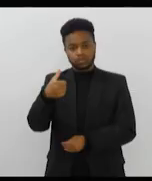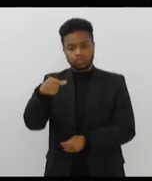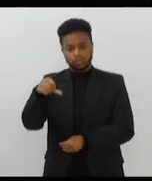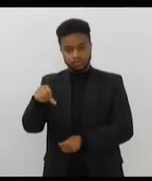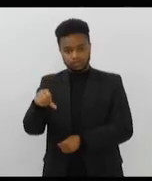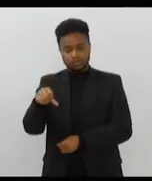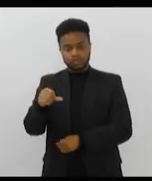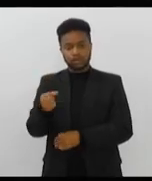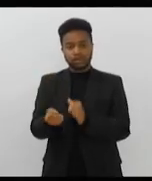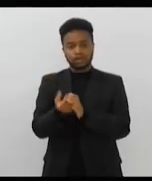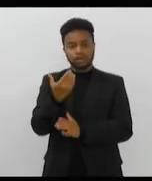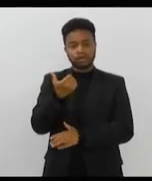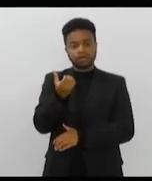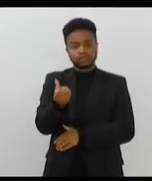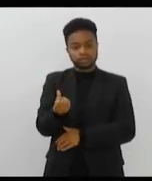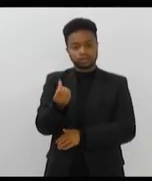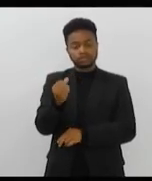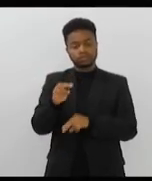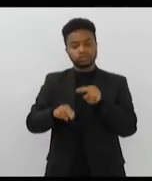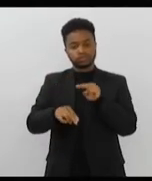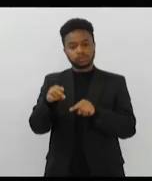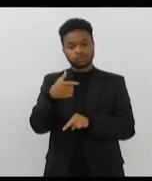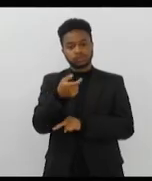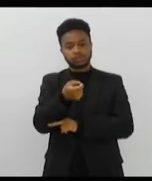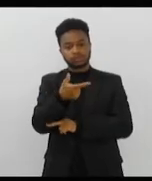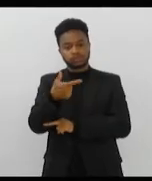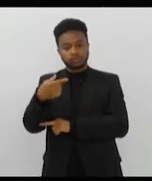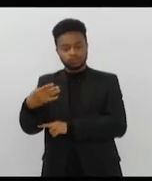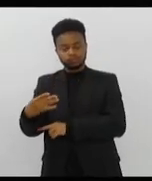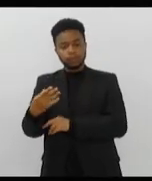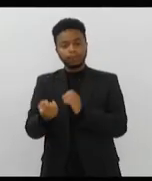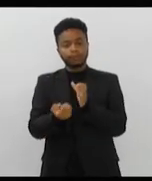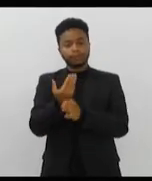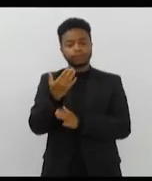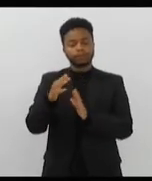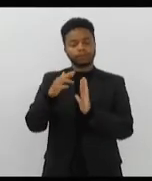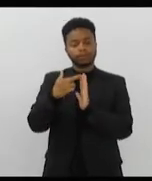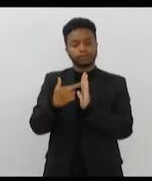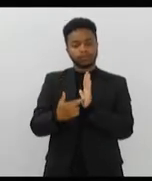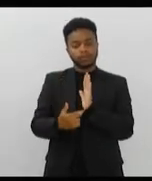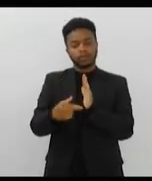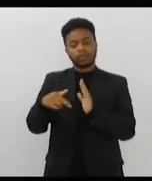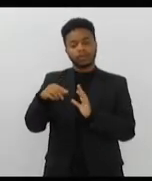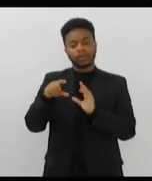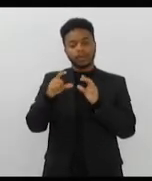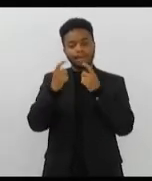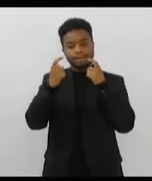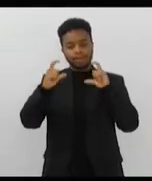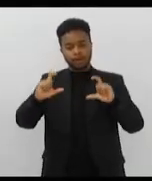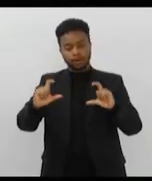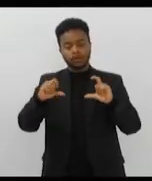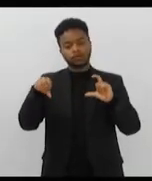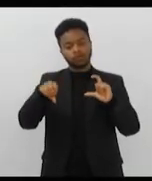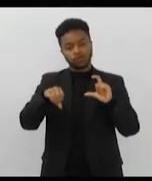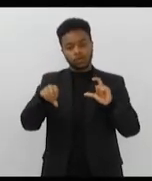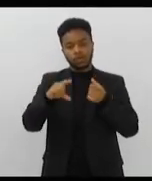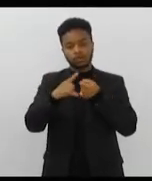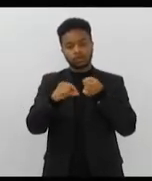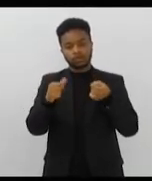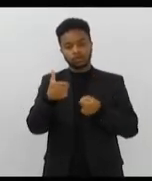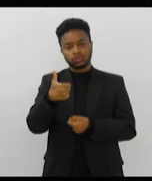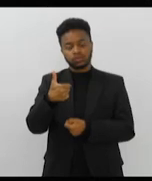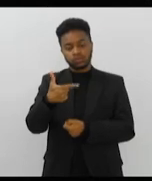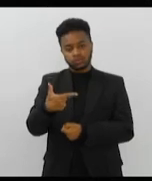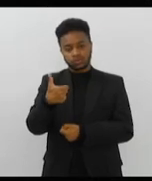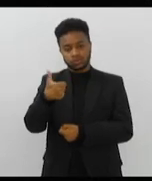219, de 6 de junho de 24, que regulamentou o parágrafo 9º do artigo 210 da Constituição do